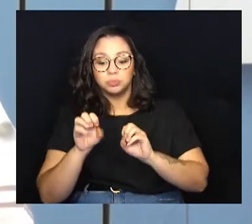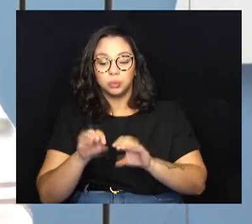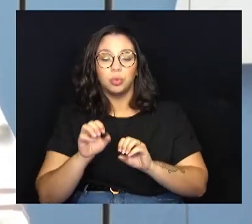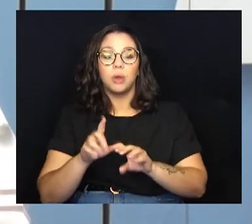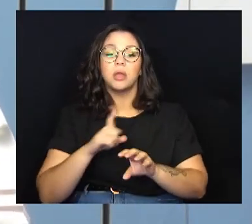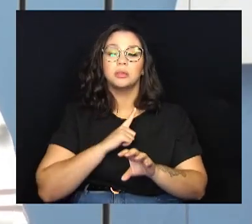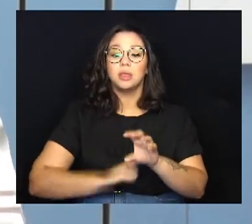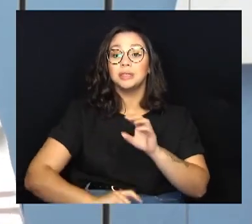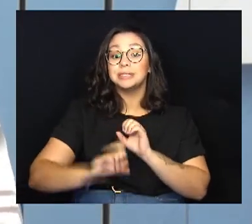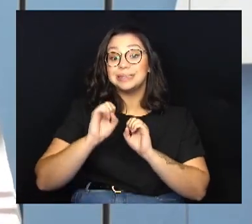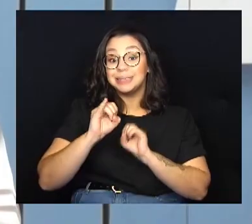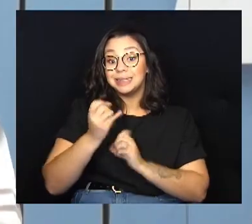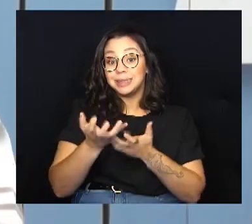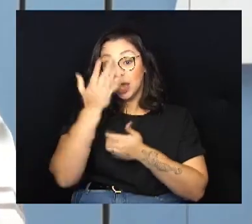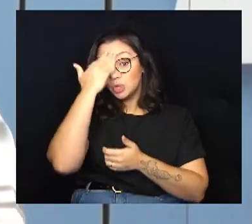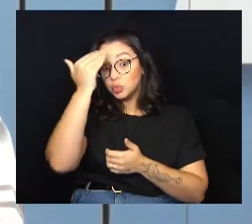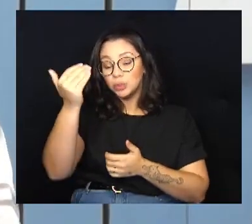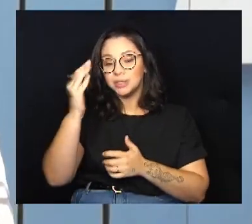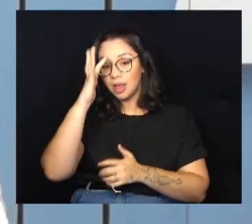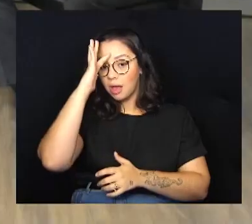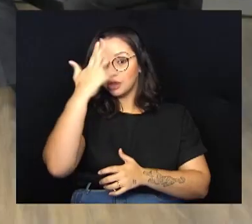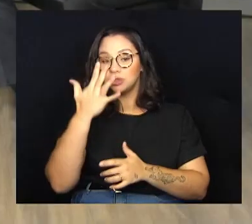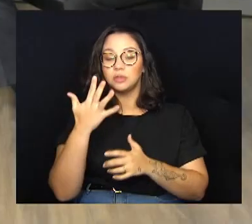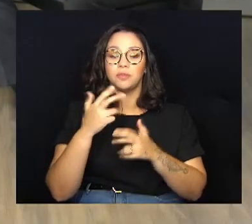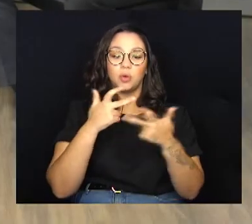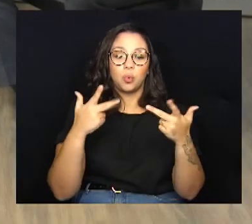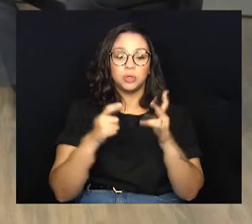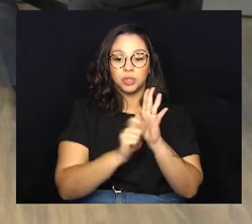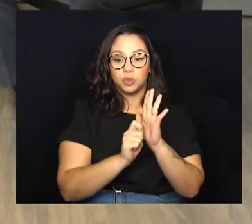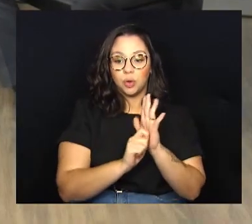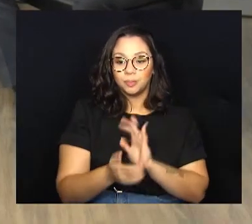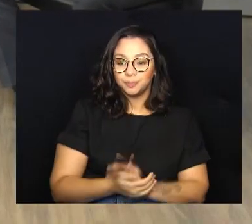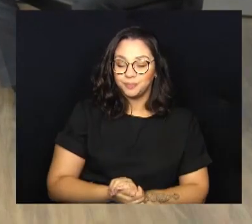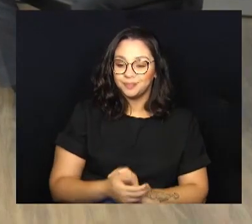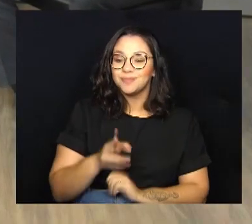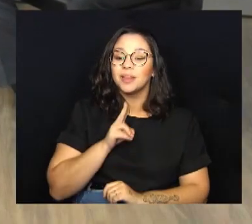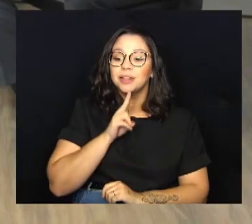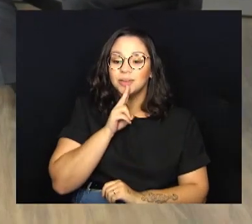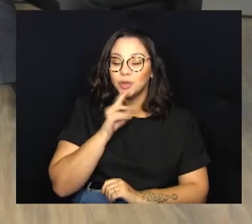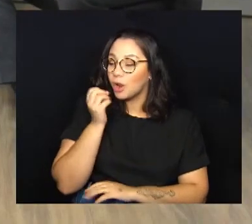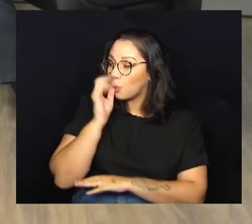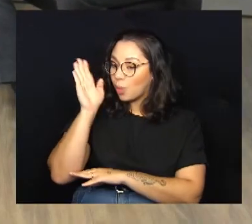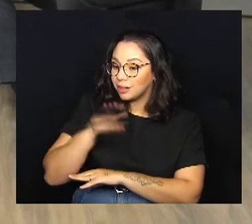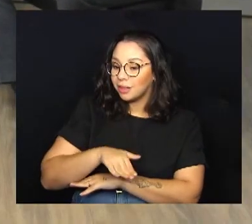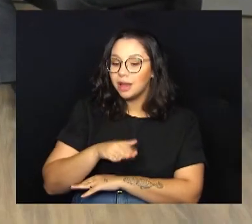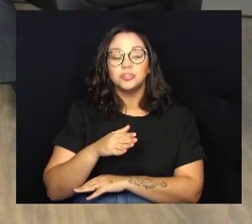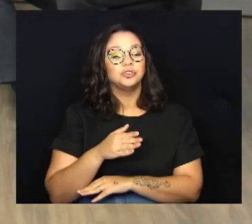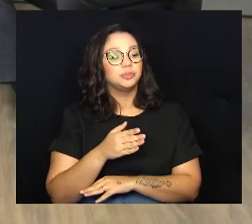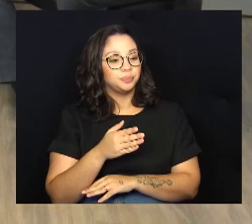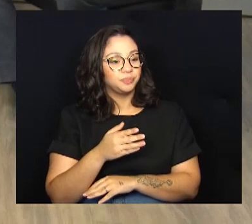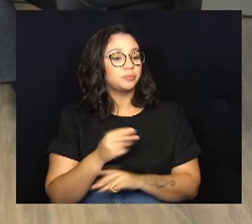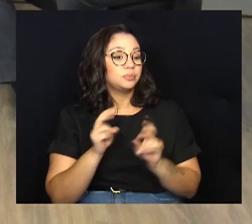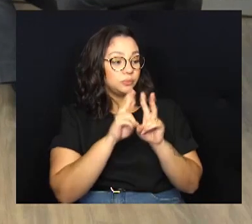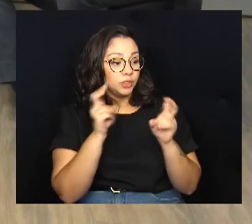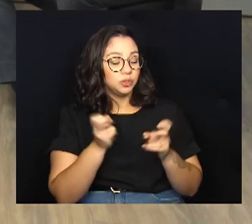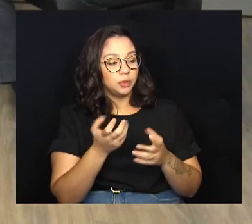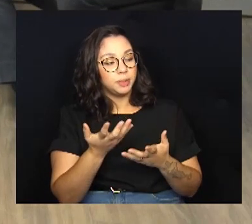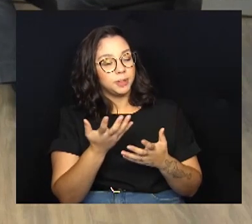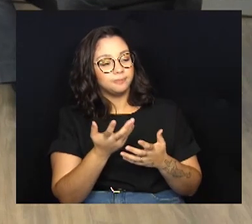em situação de vulnerabilidade social, cuidar de moradia, cuidar de espaços de lazer, de